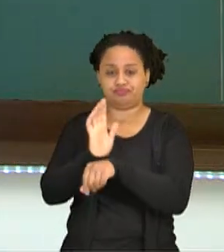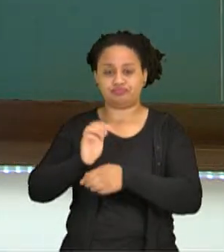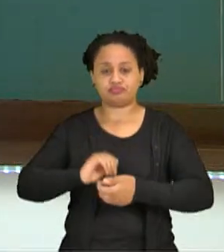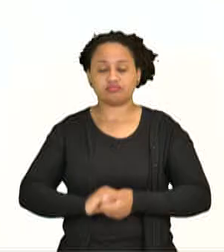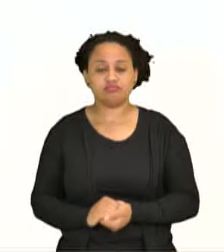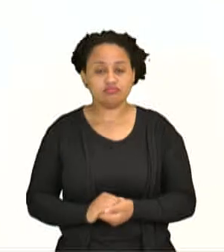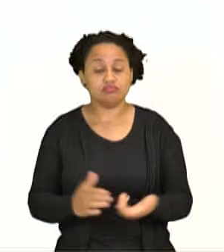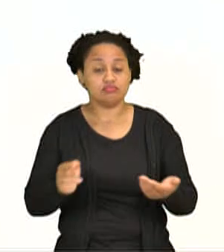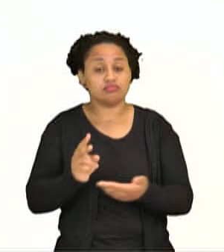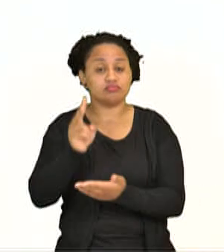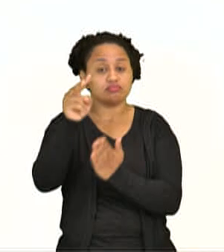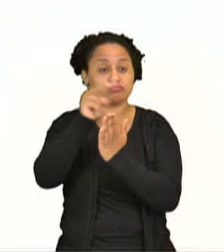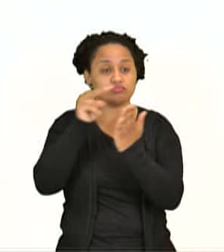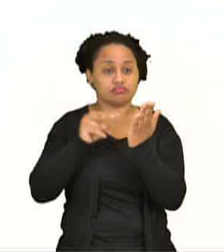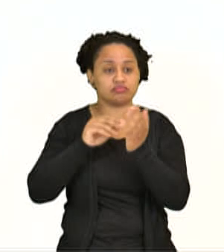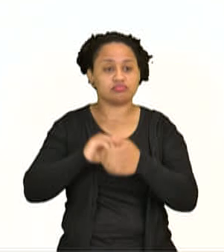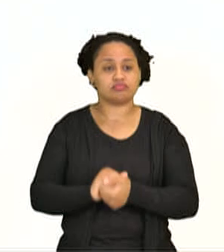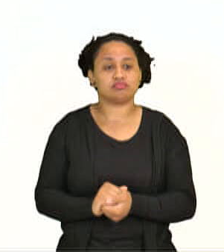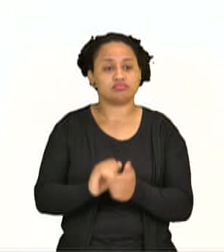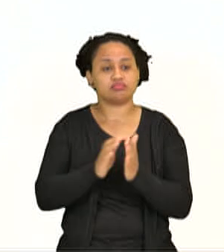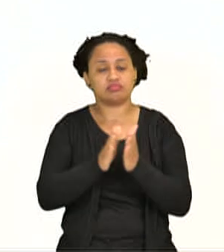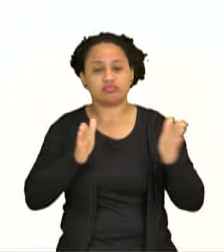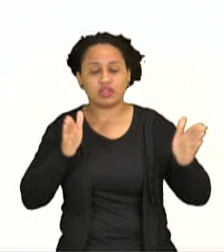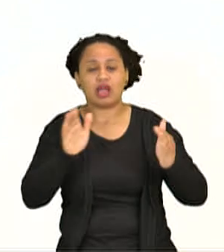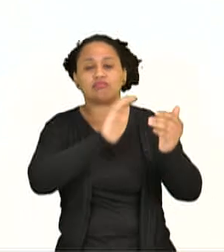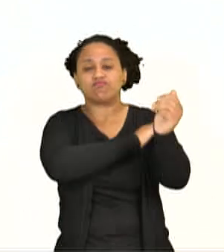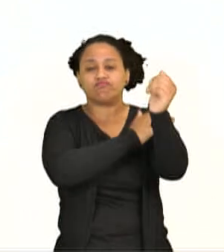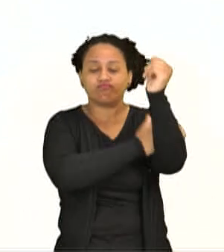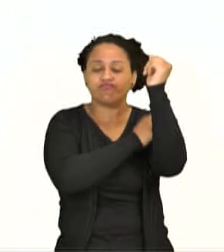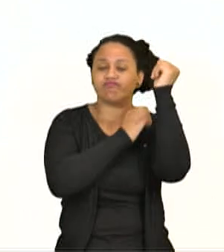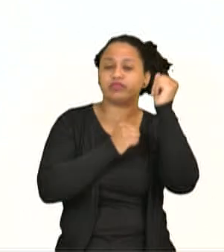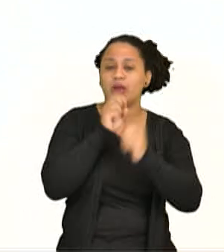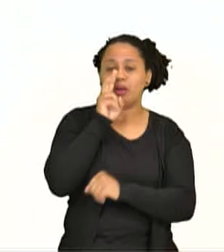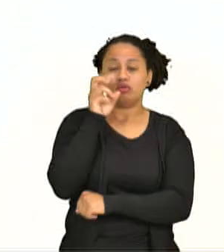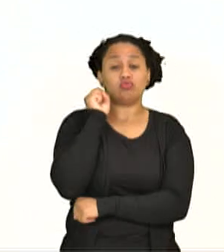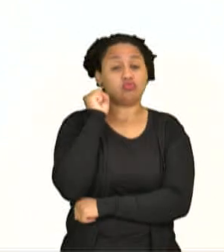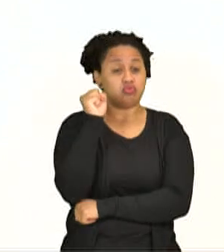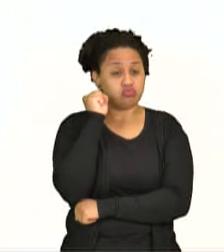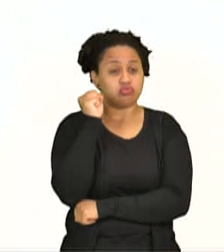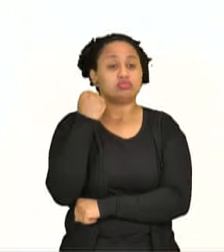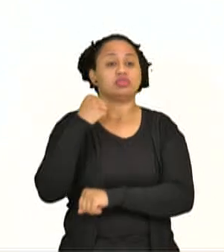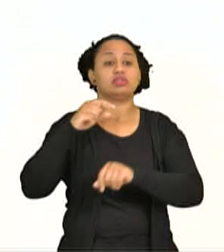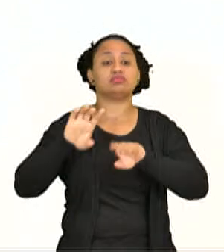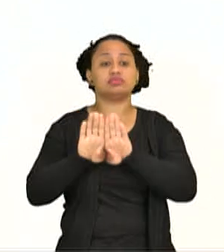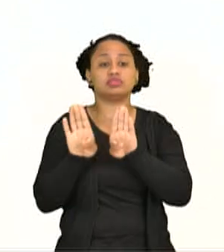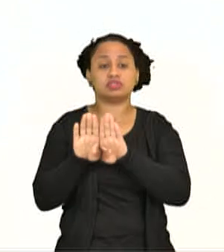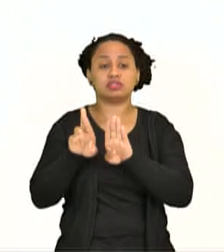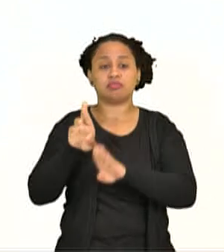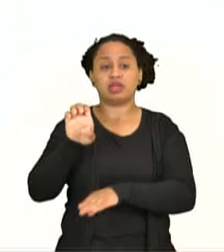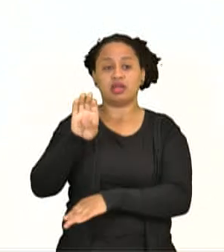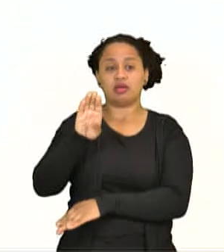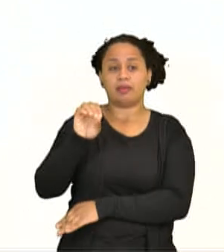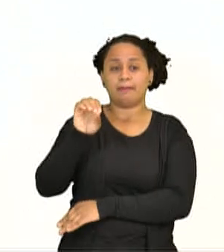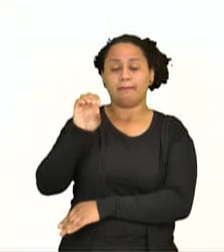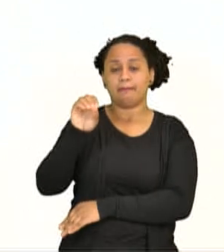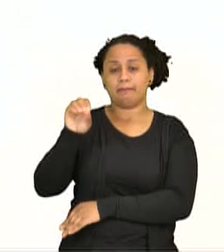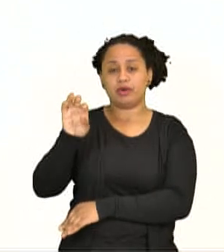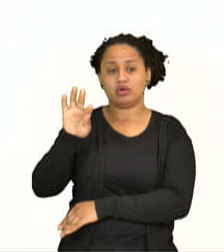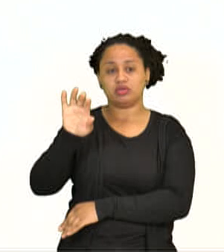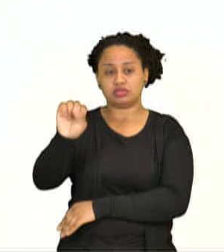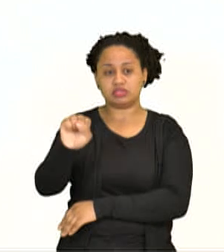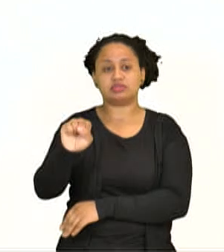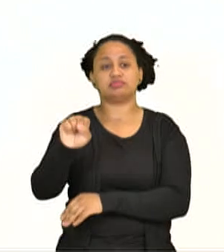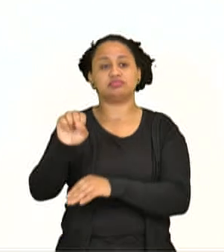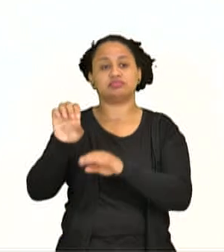a leitura. Em uma era de feminismo forte e de reboots e spin-offs em profusão, vide